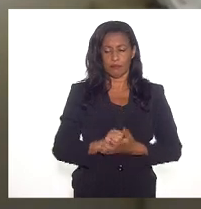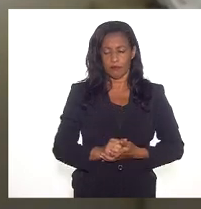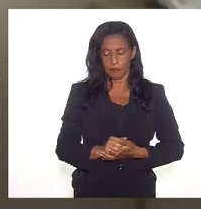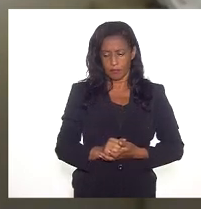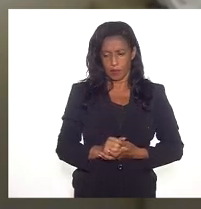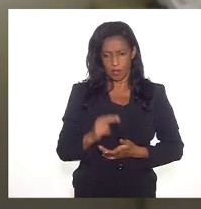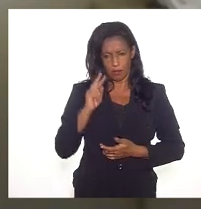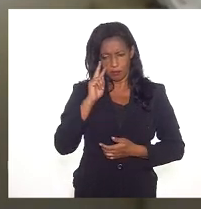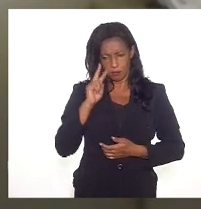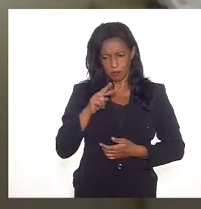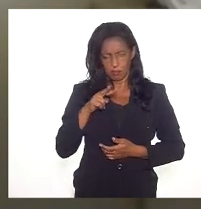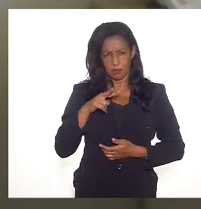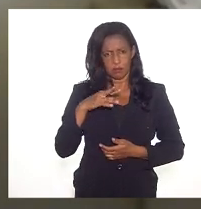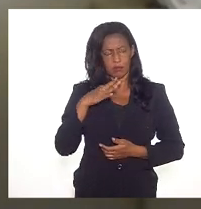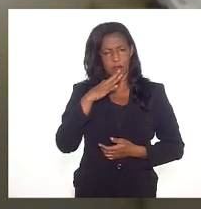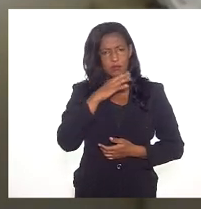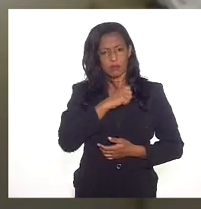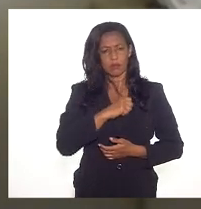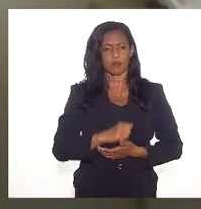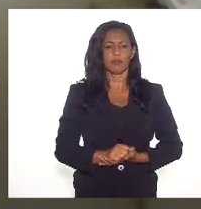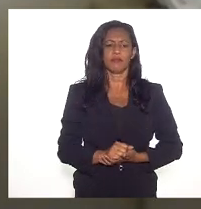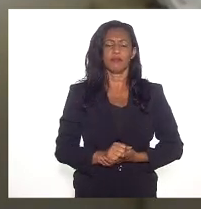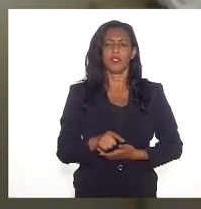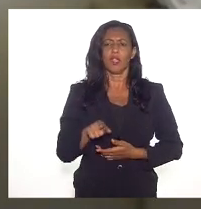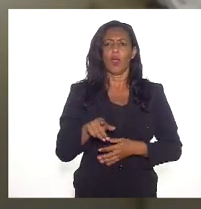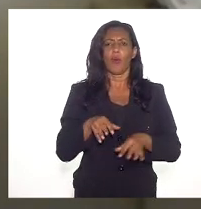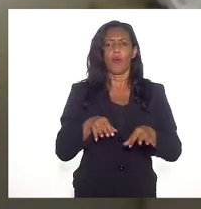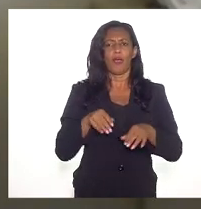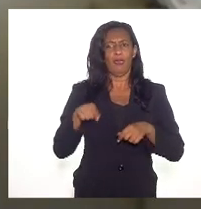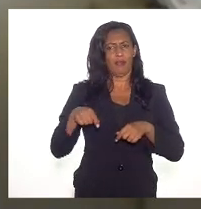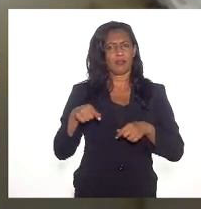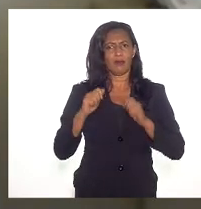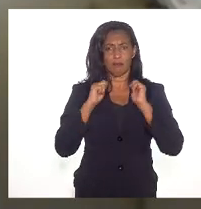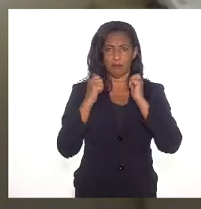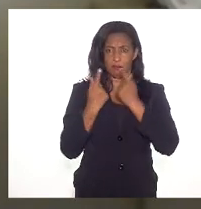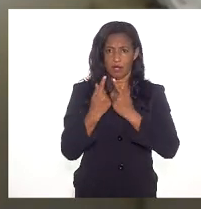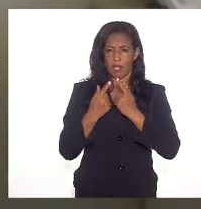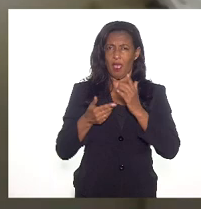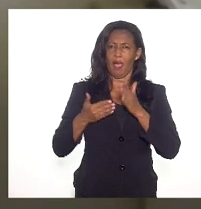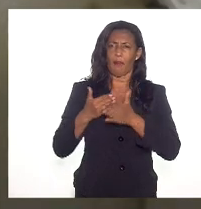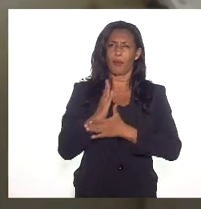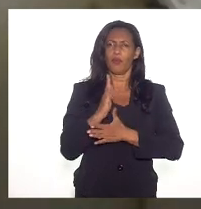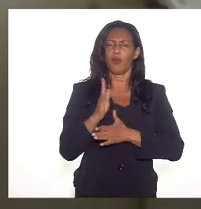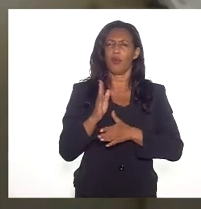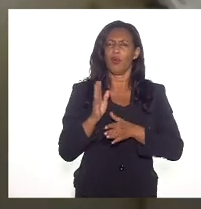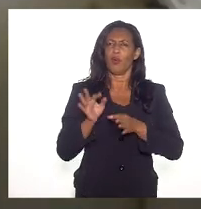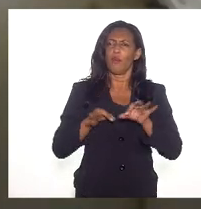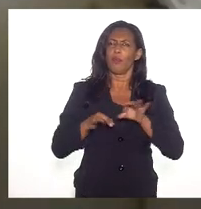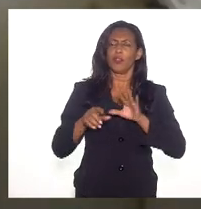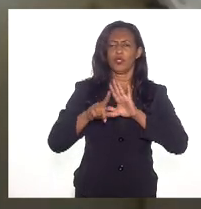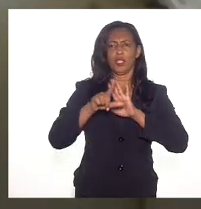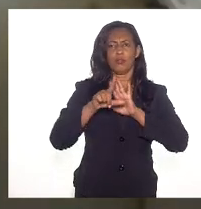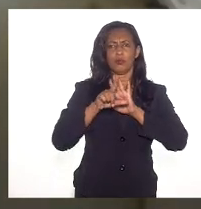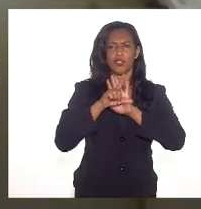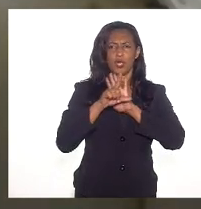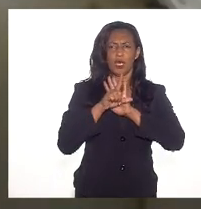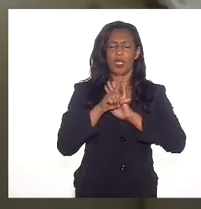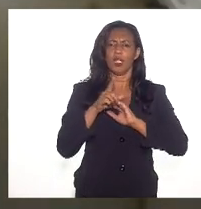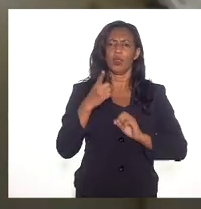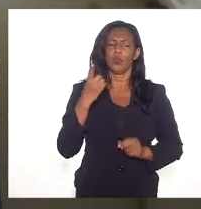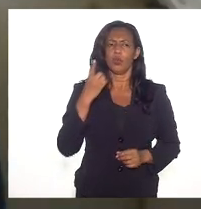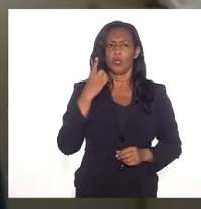verifico que essa casa aprovou um projeto de lei, me parece que virou lei, do deputado